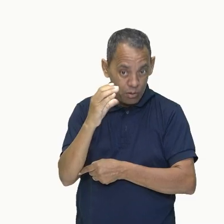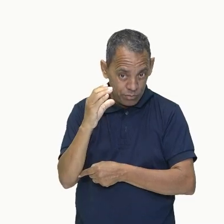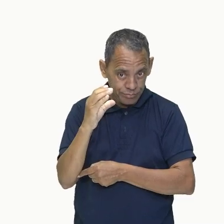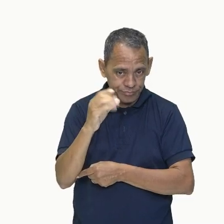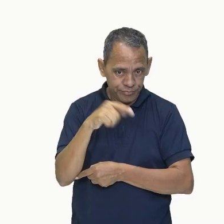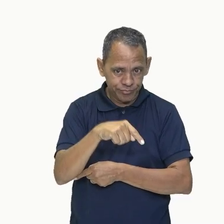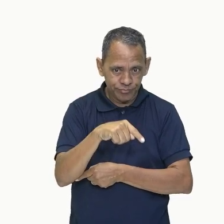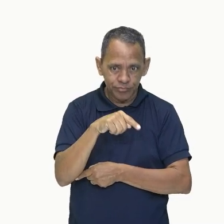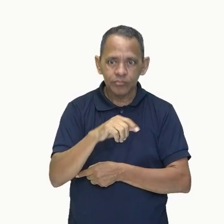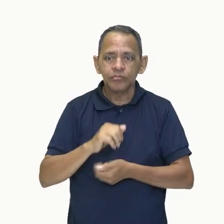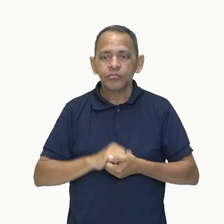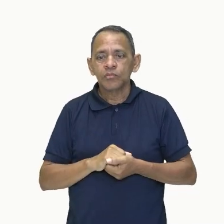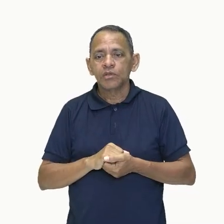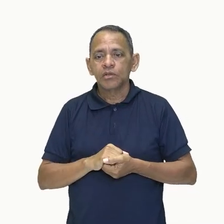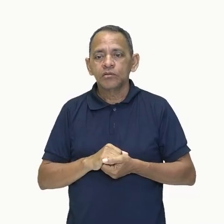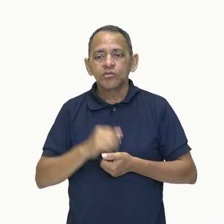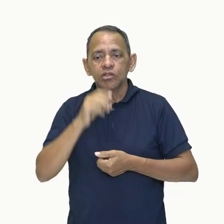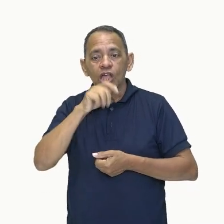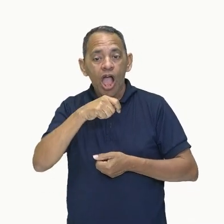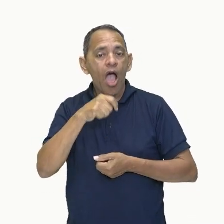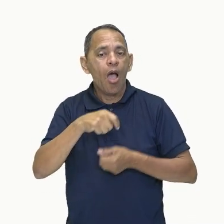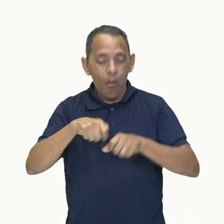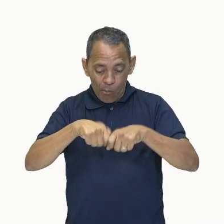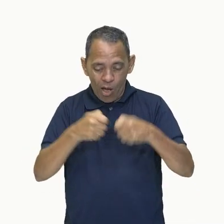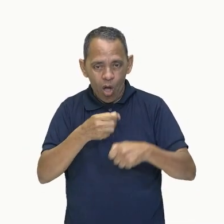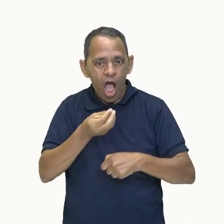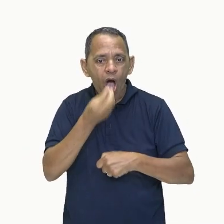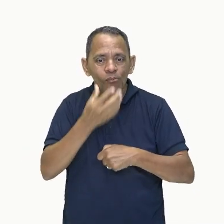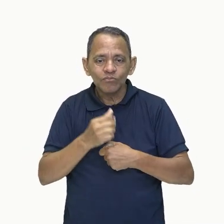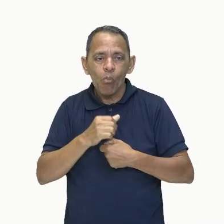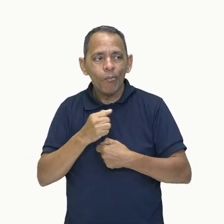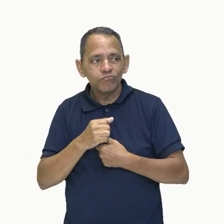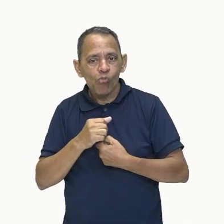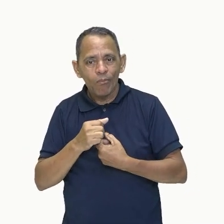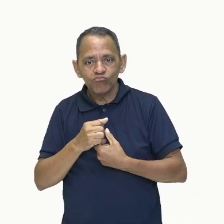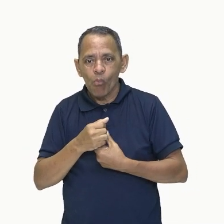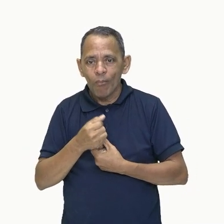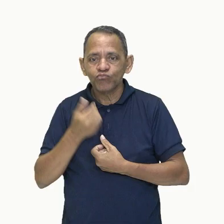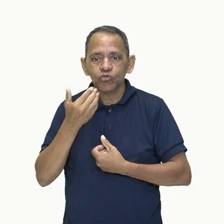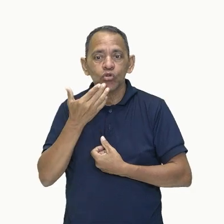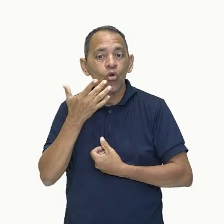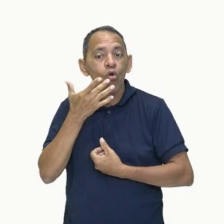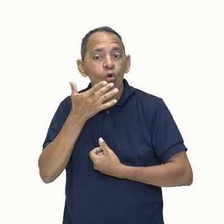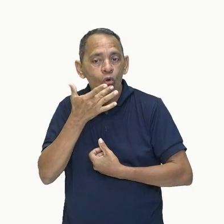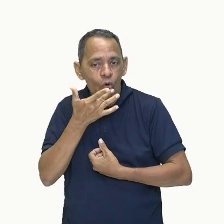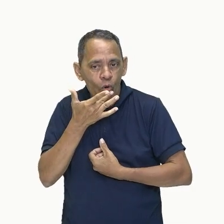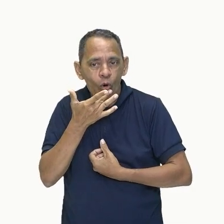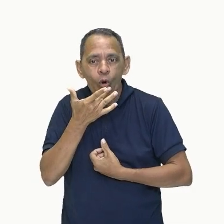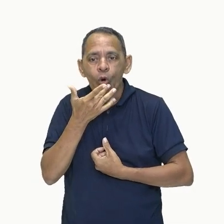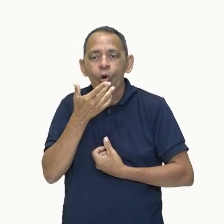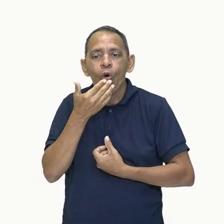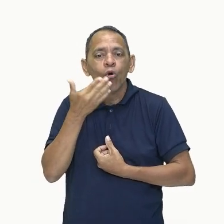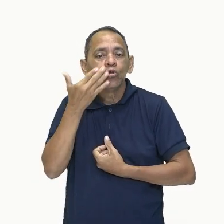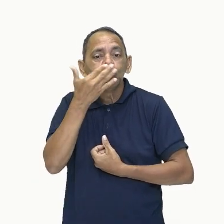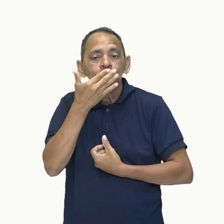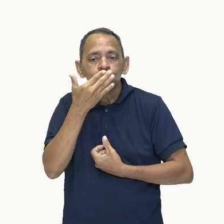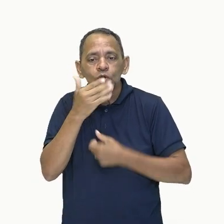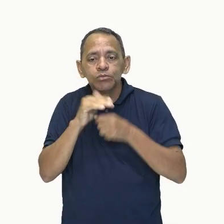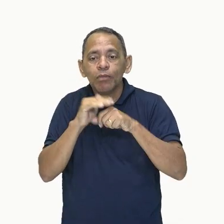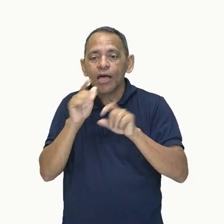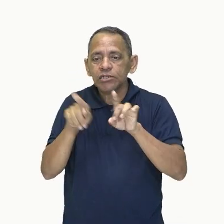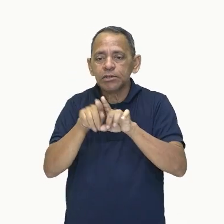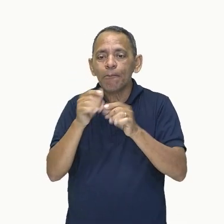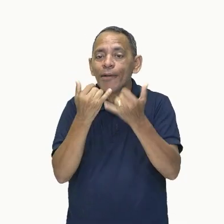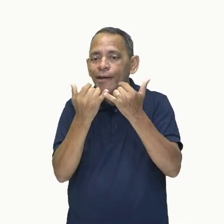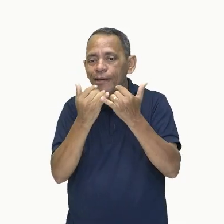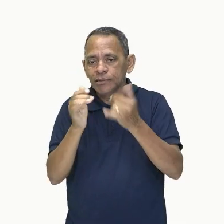quando mastigamos pão por mais tempo, ele fica com um gosto mais adocicado devido à conversão do amido em